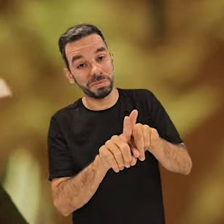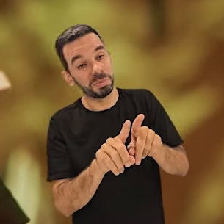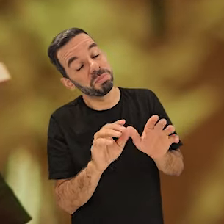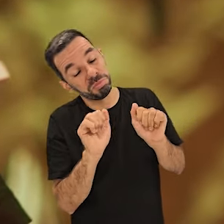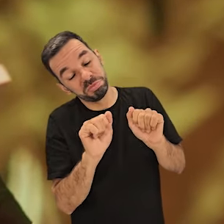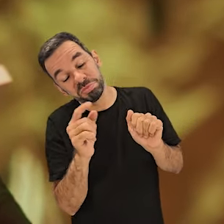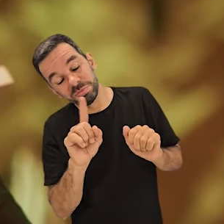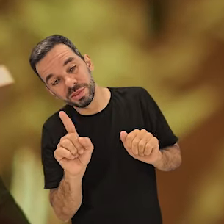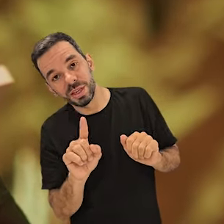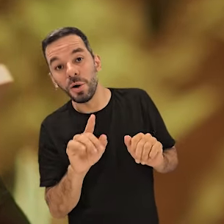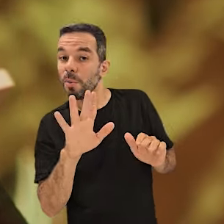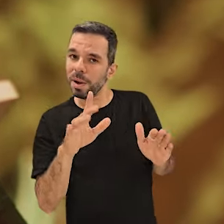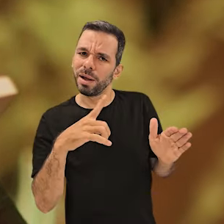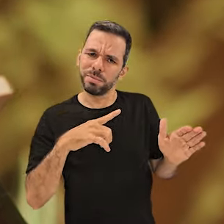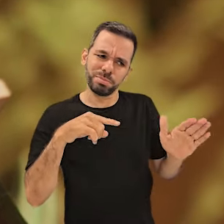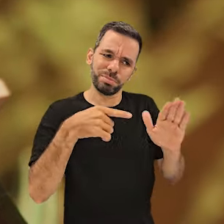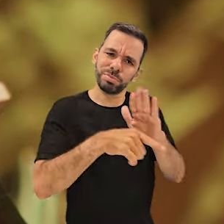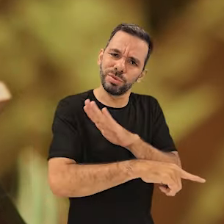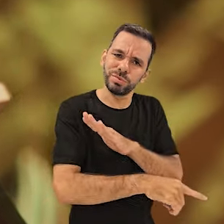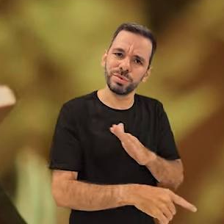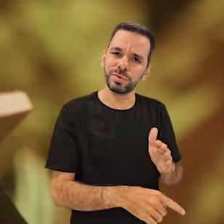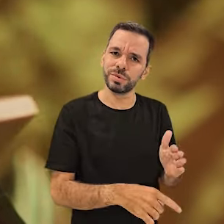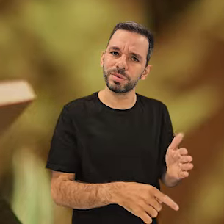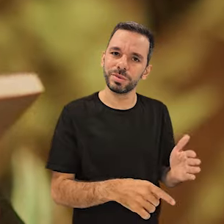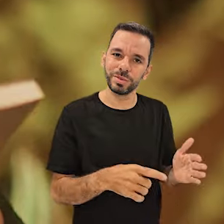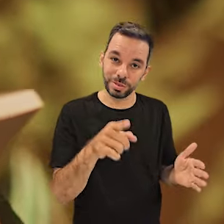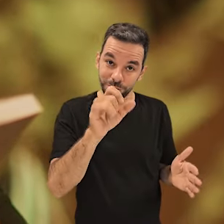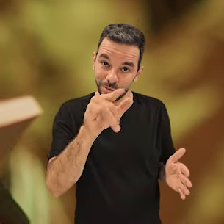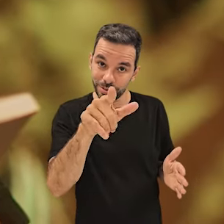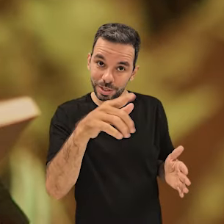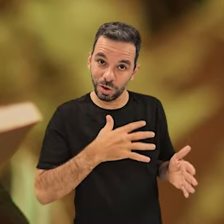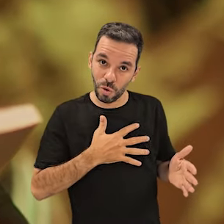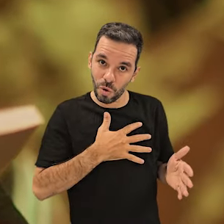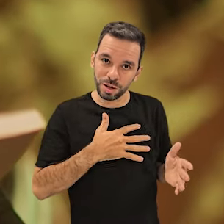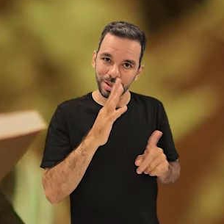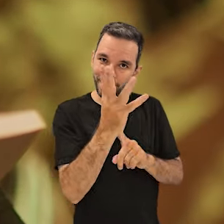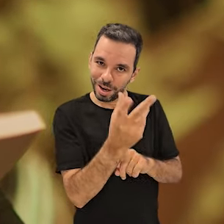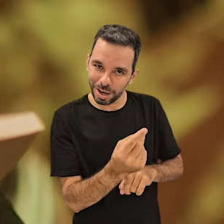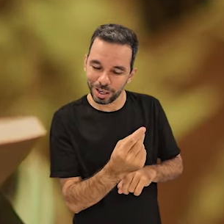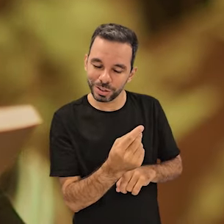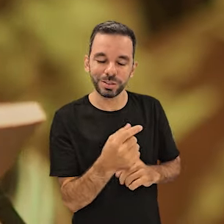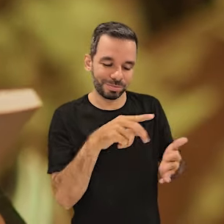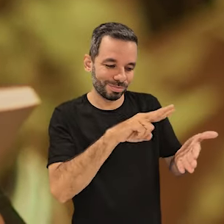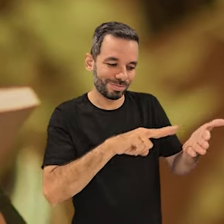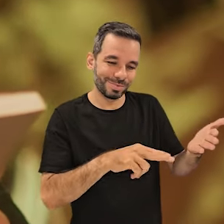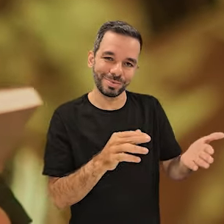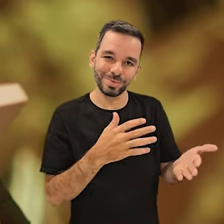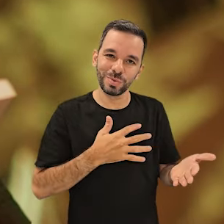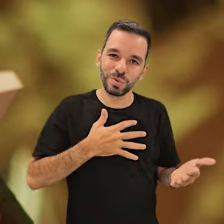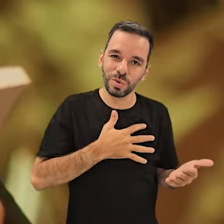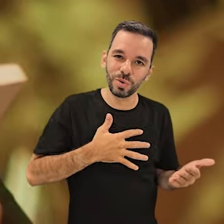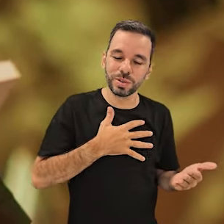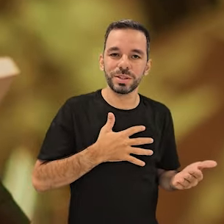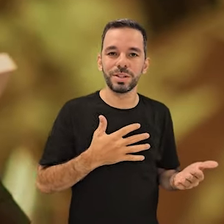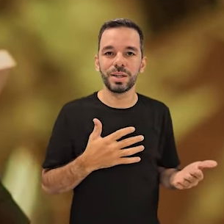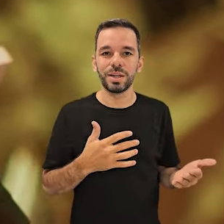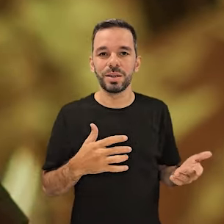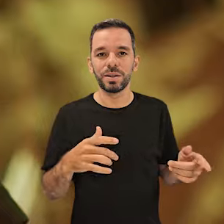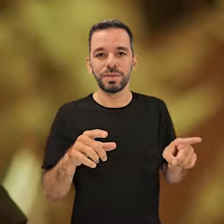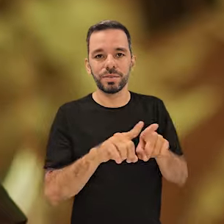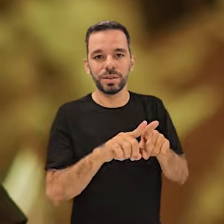profundidade bastante interessante para quem gosta do tema de arte como um todo. Então, dos